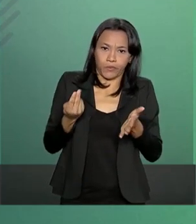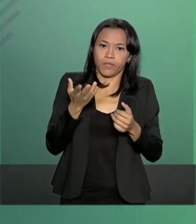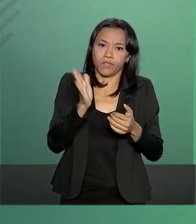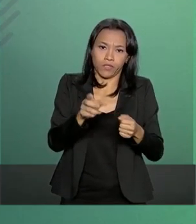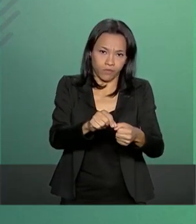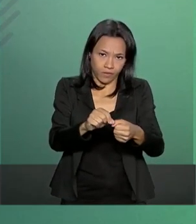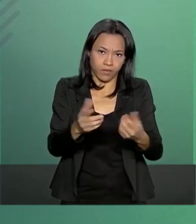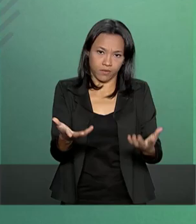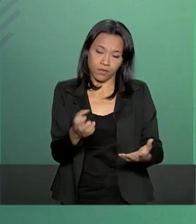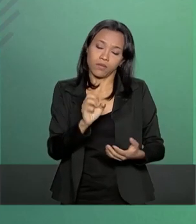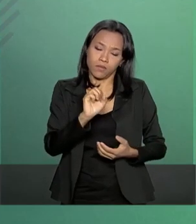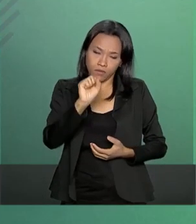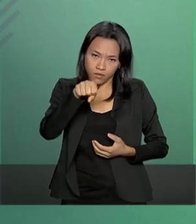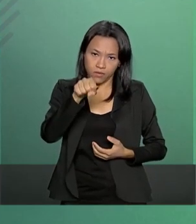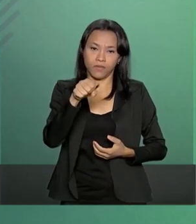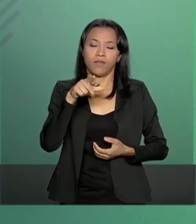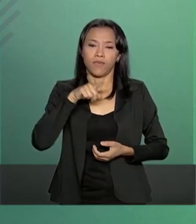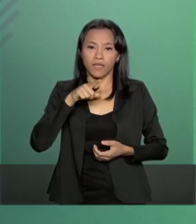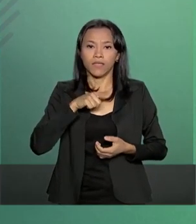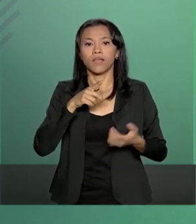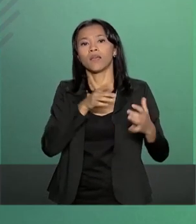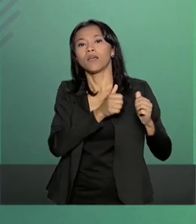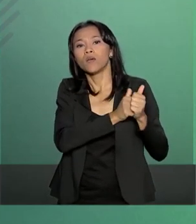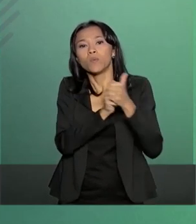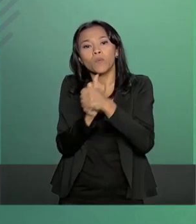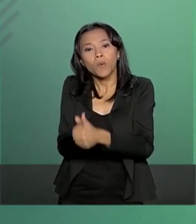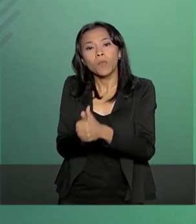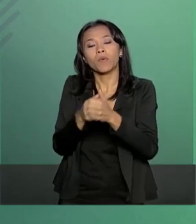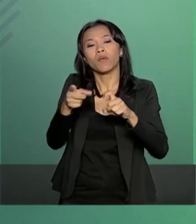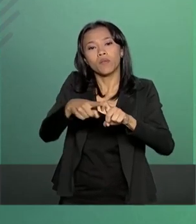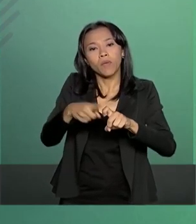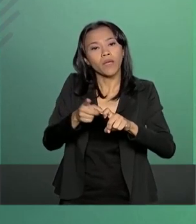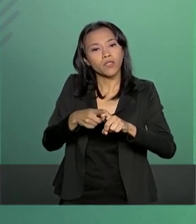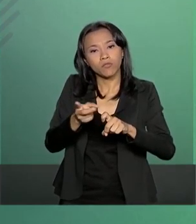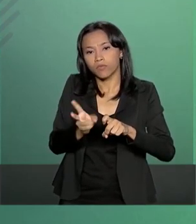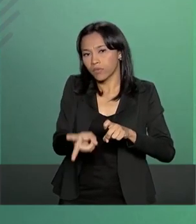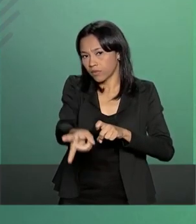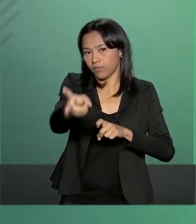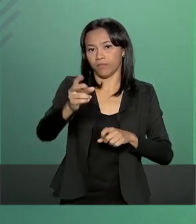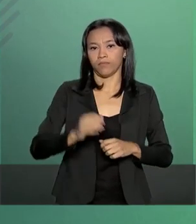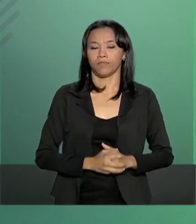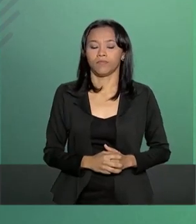sim, ele terá acompanhamento médico durante todo o período.